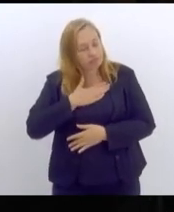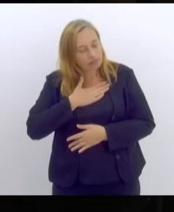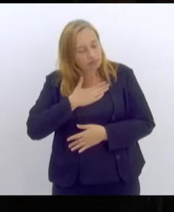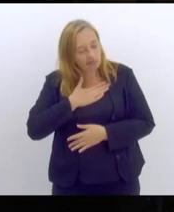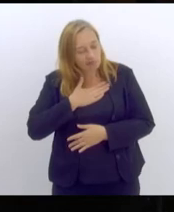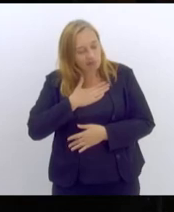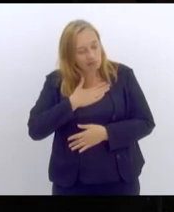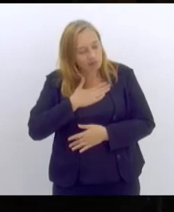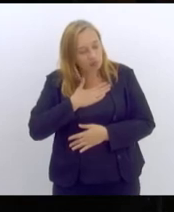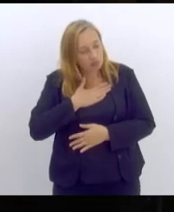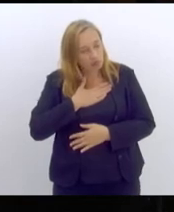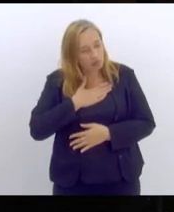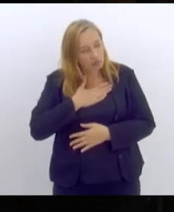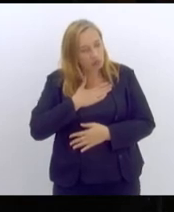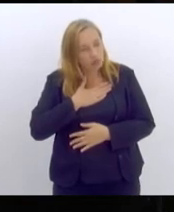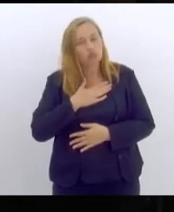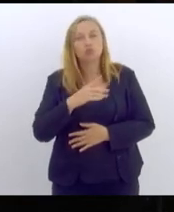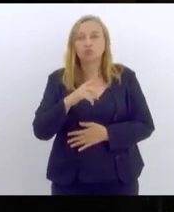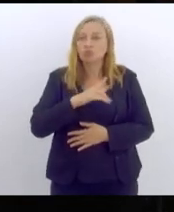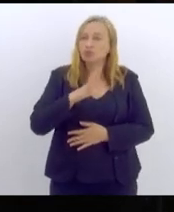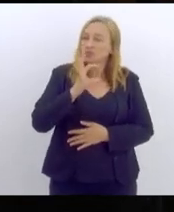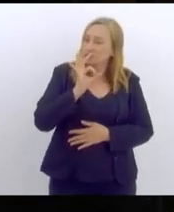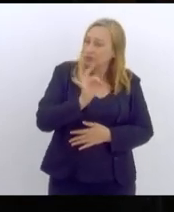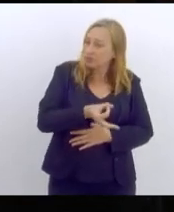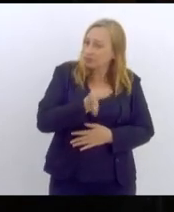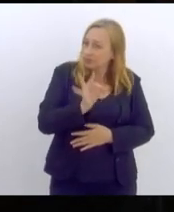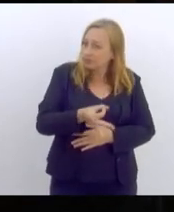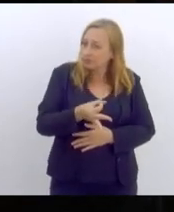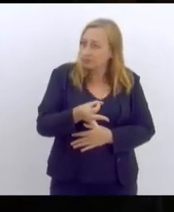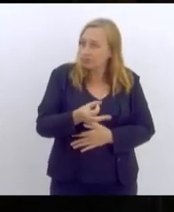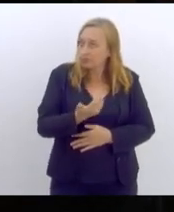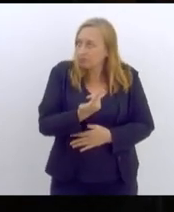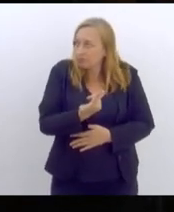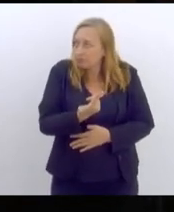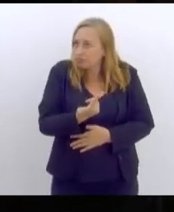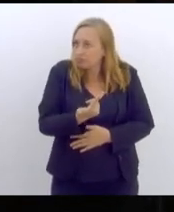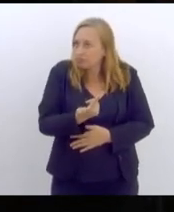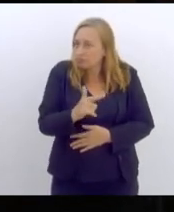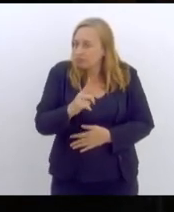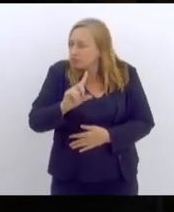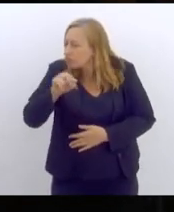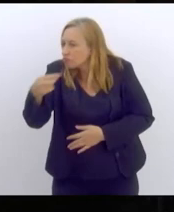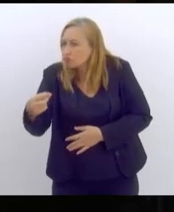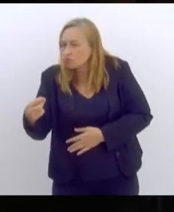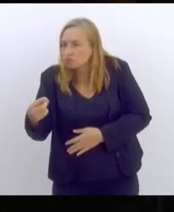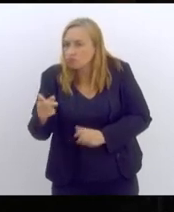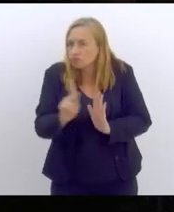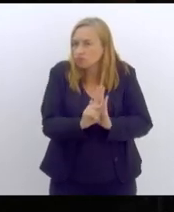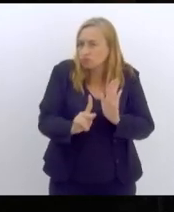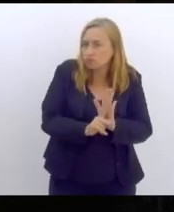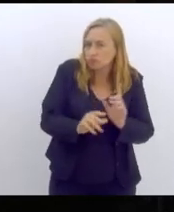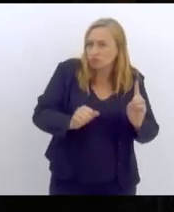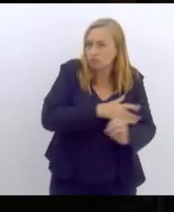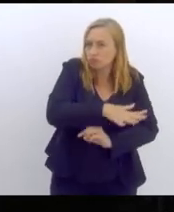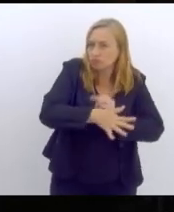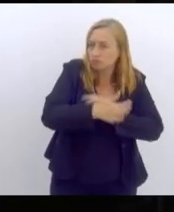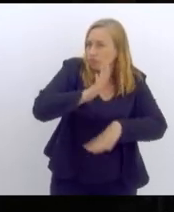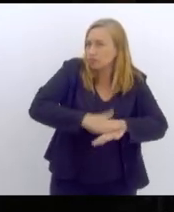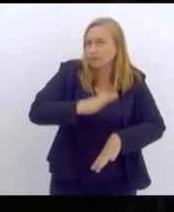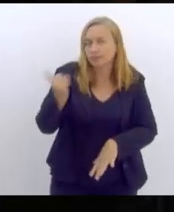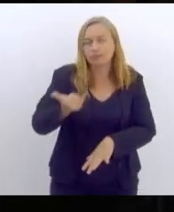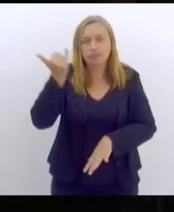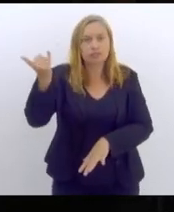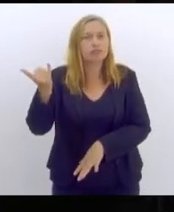porque eu tenho plena convicção de que não existe qualquer outro projeto social mais